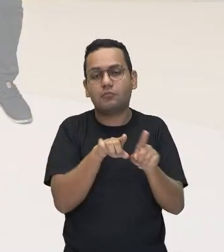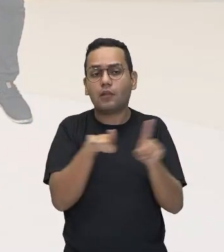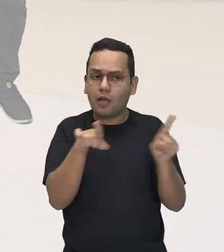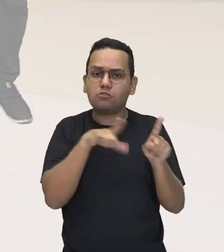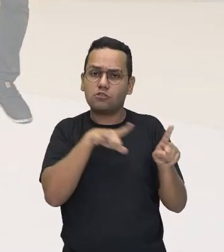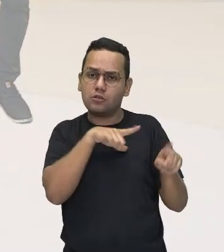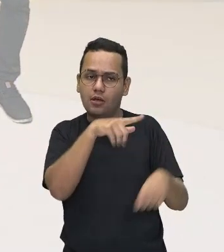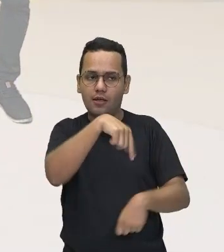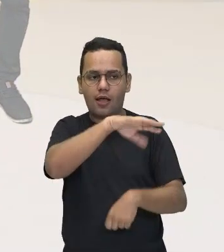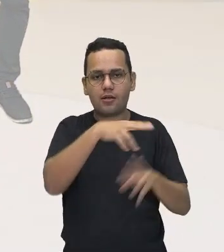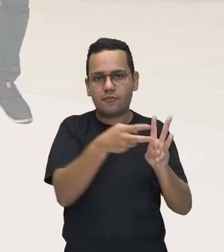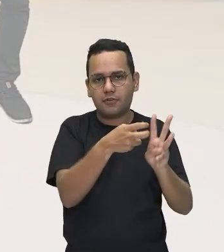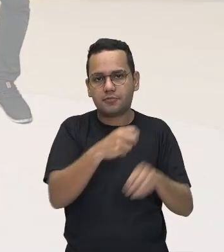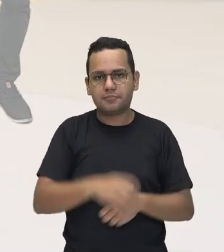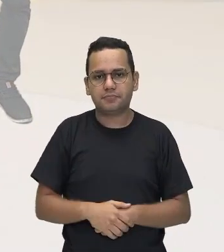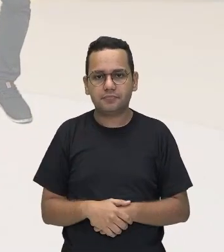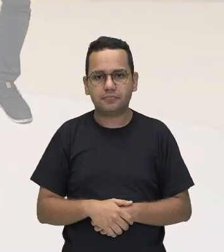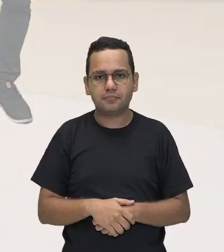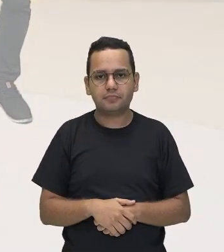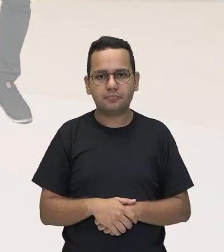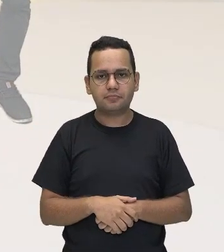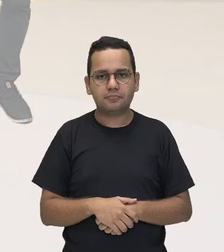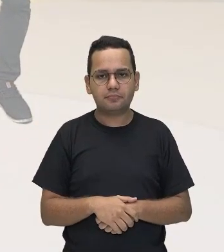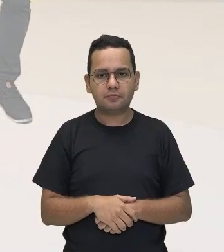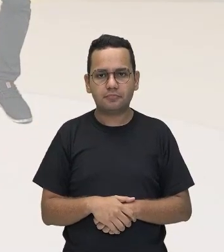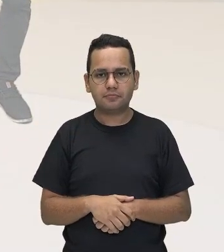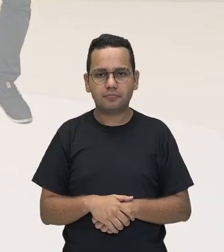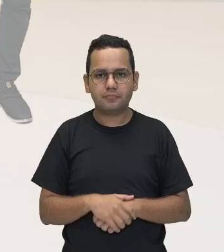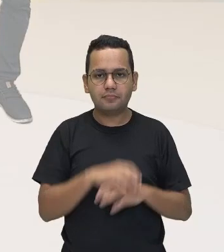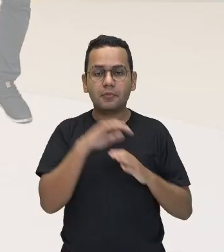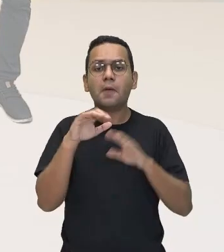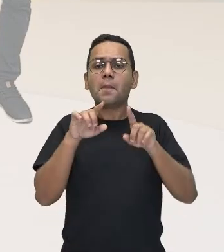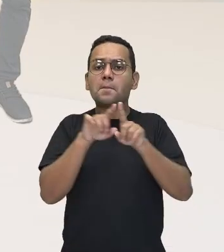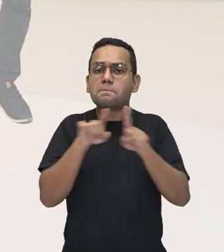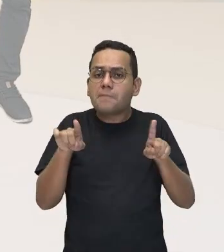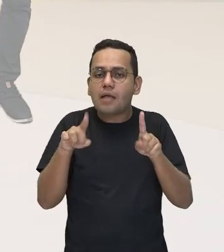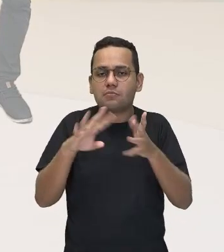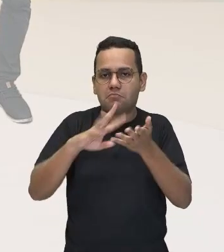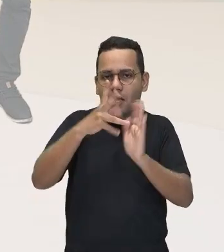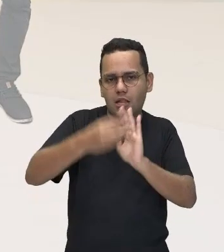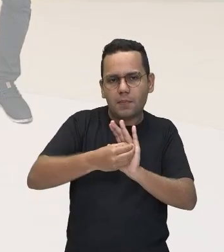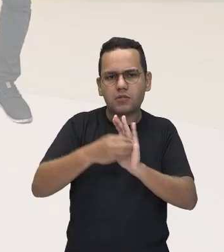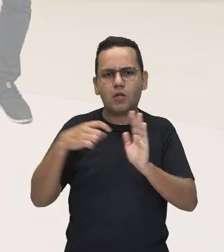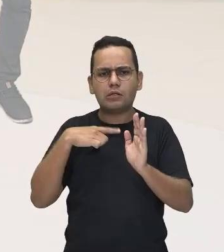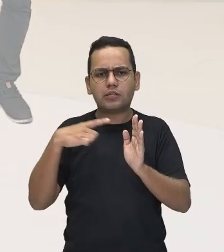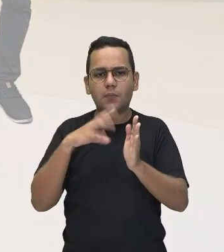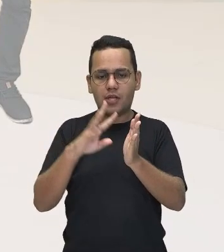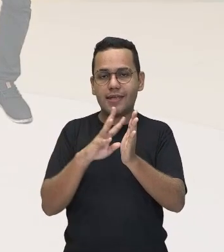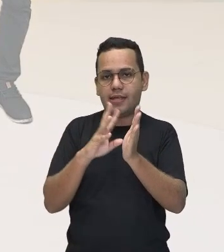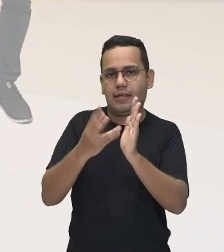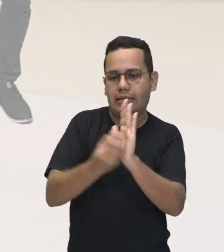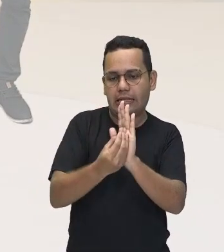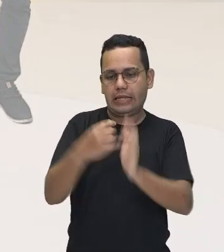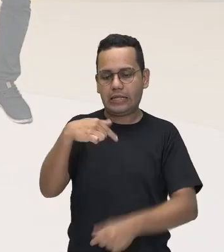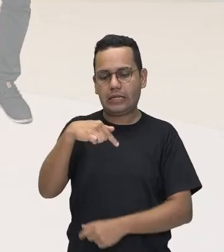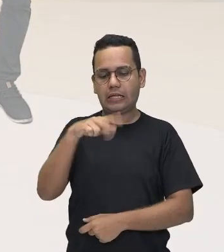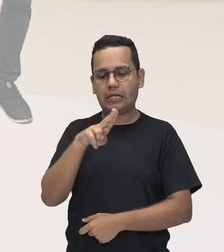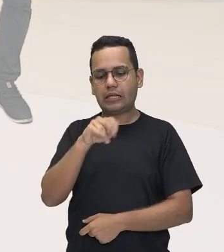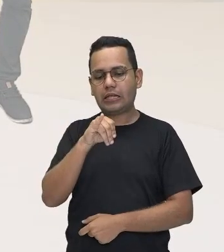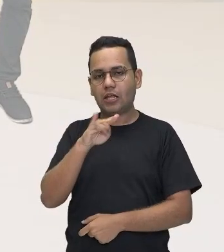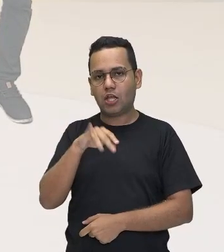exemplo, professor Eberson. Quem diria, né, que nós temos pela Amazônia ali espalhado quilombos. E as comunidades tradicionais, né, professor